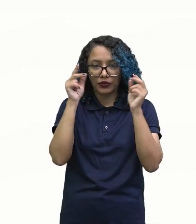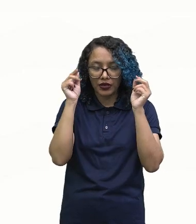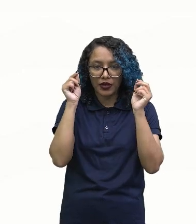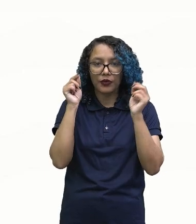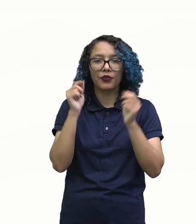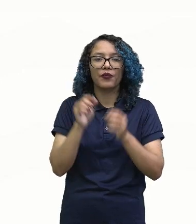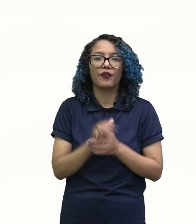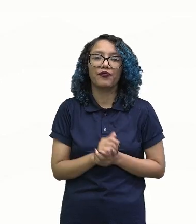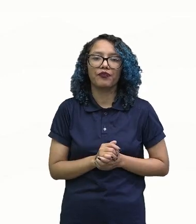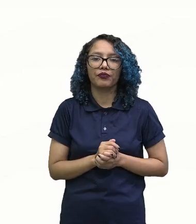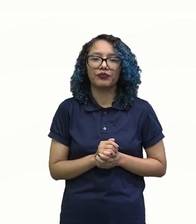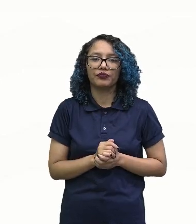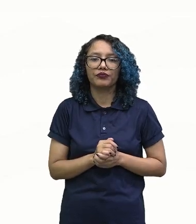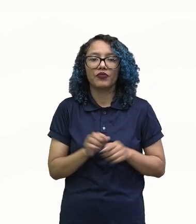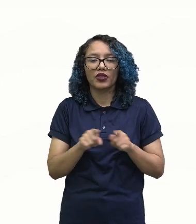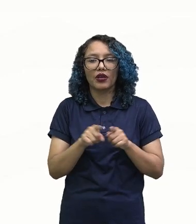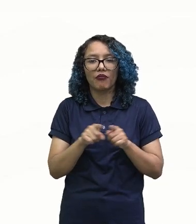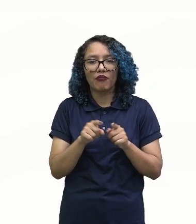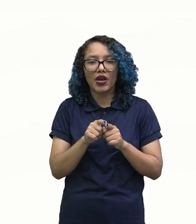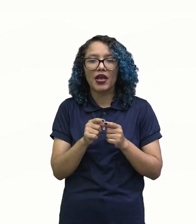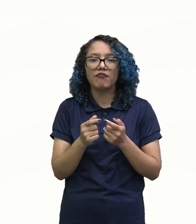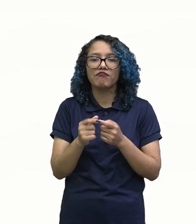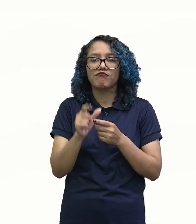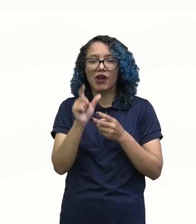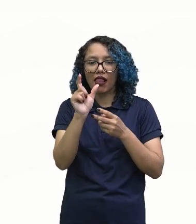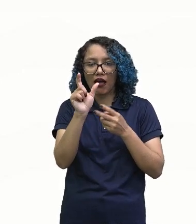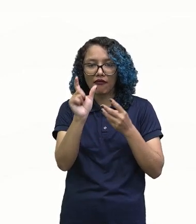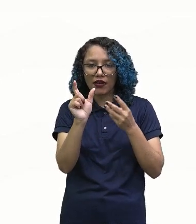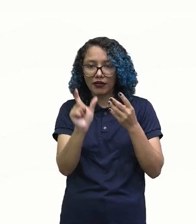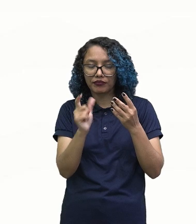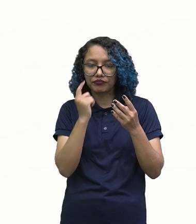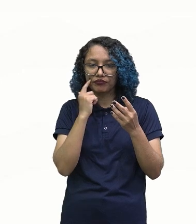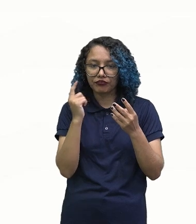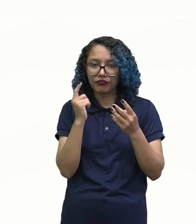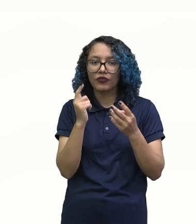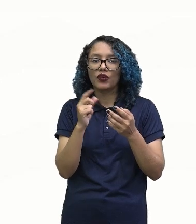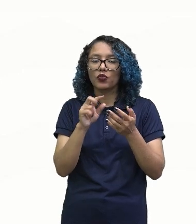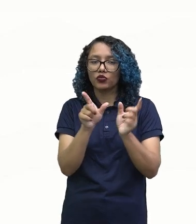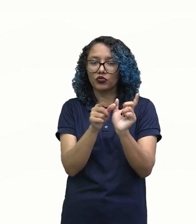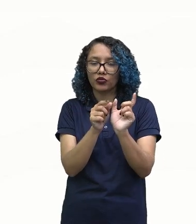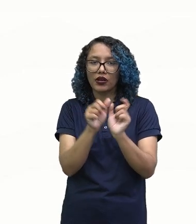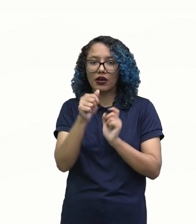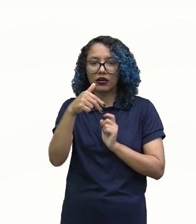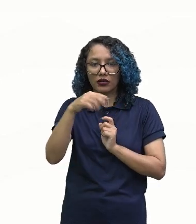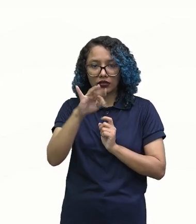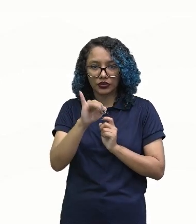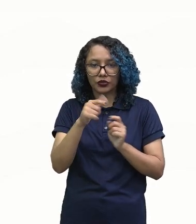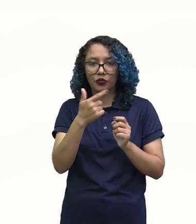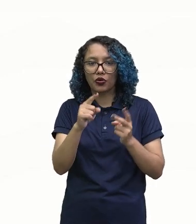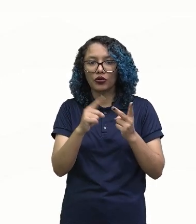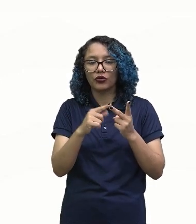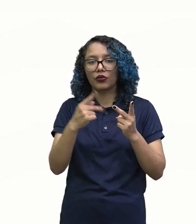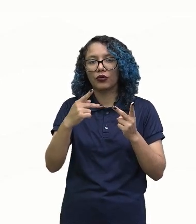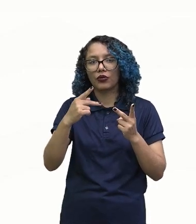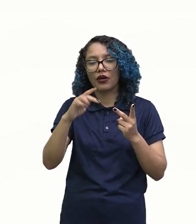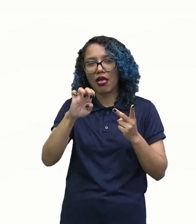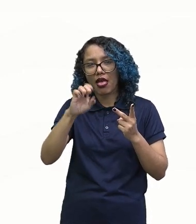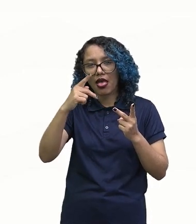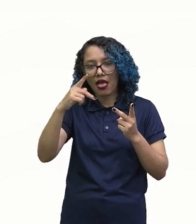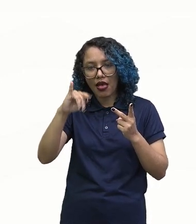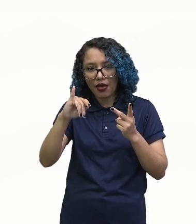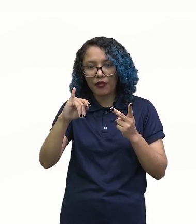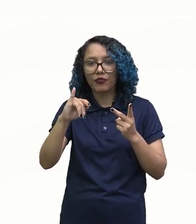contrária, antisséptico, antissequestro, antiaéreo, epi, posição superior, posterior, epiderme,